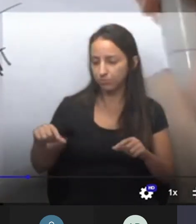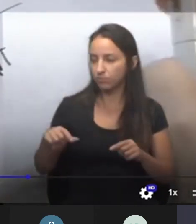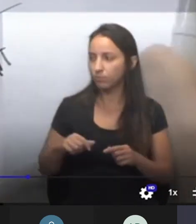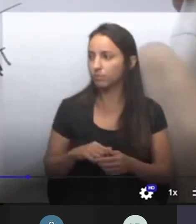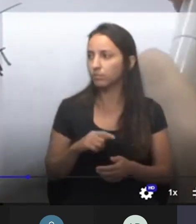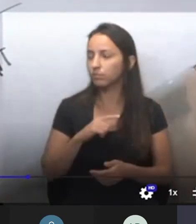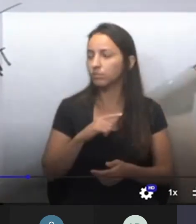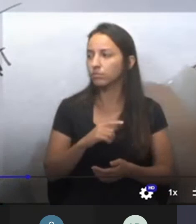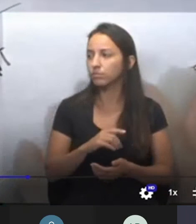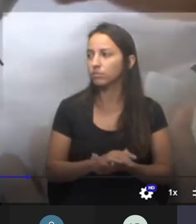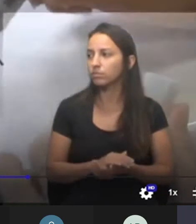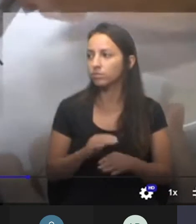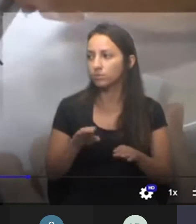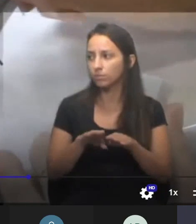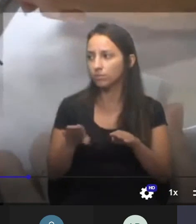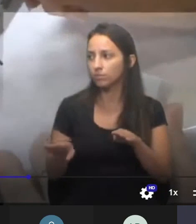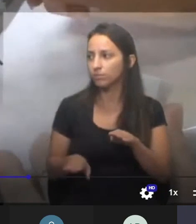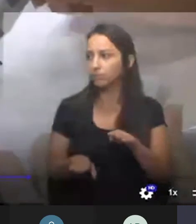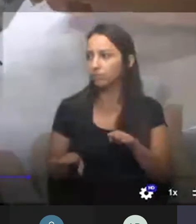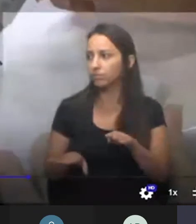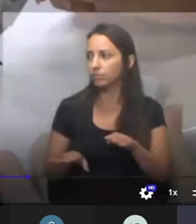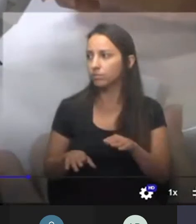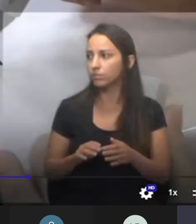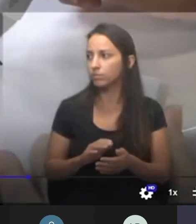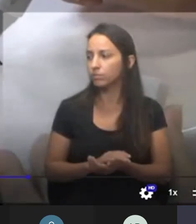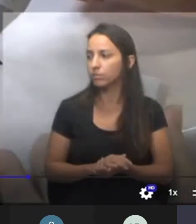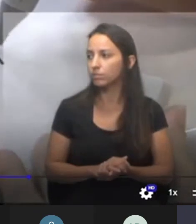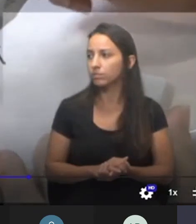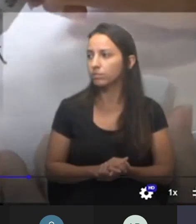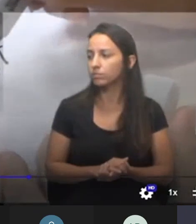então, lá no nível mais baixo,